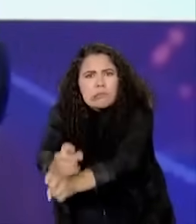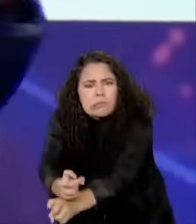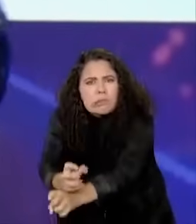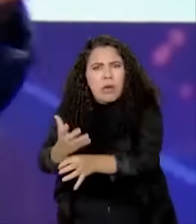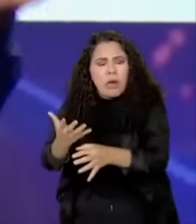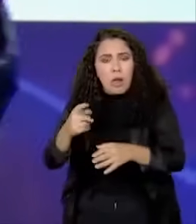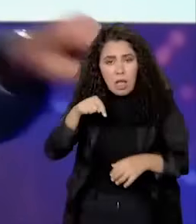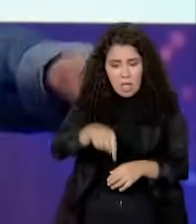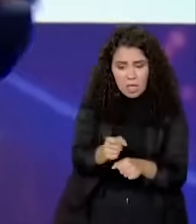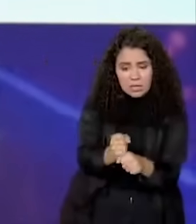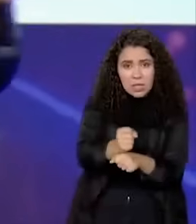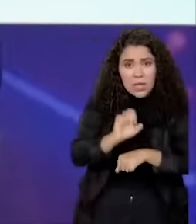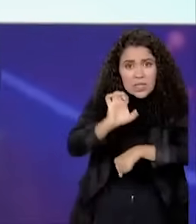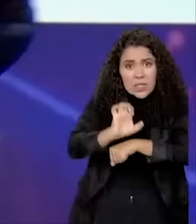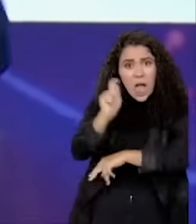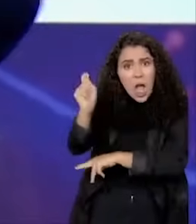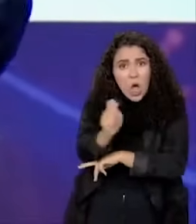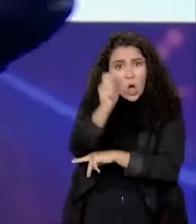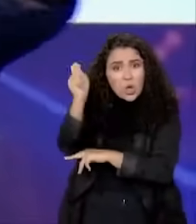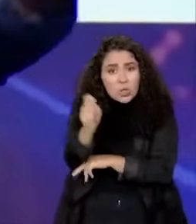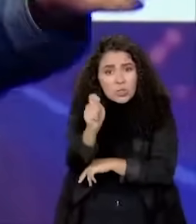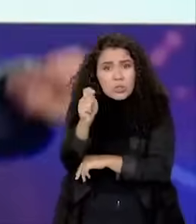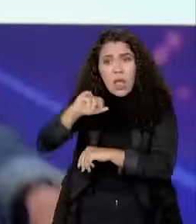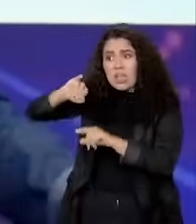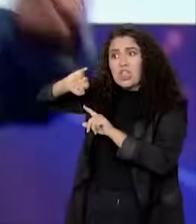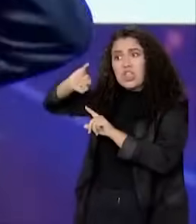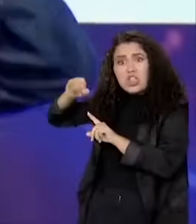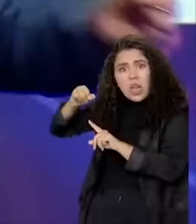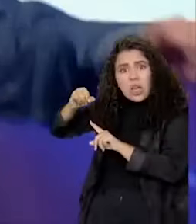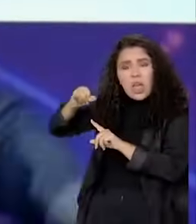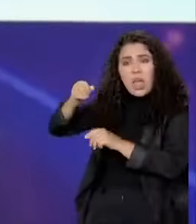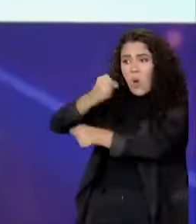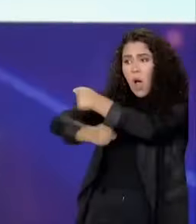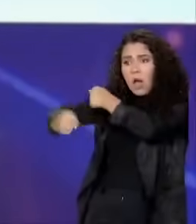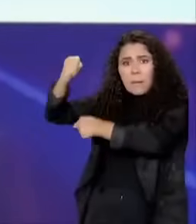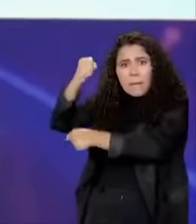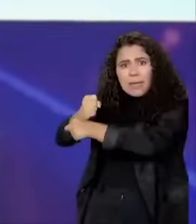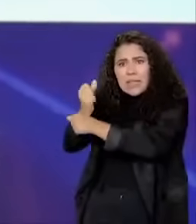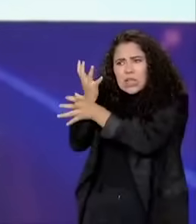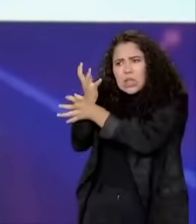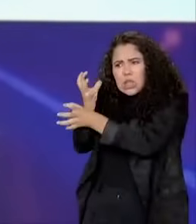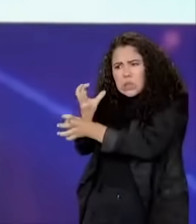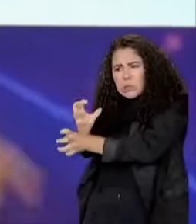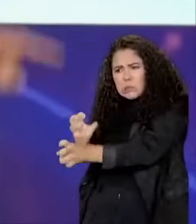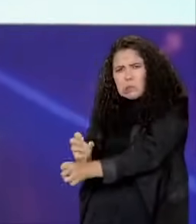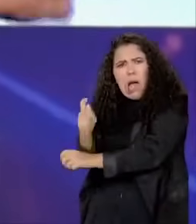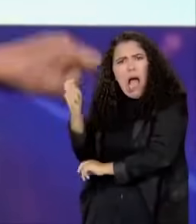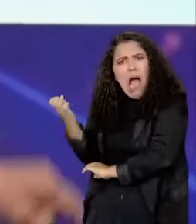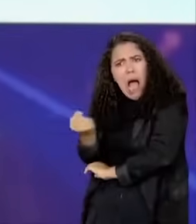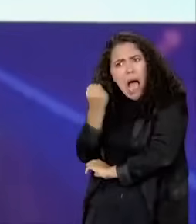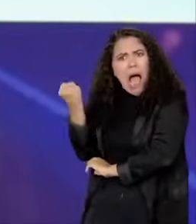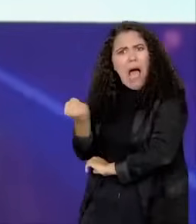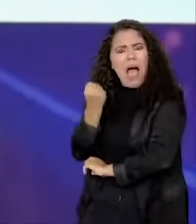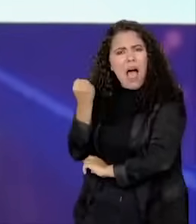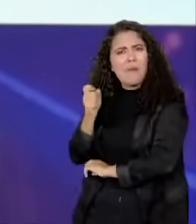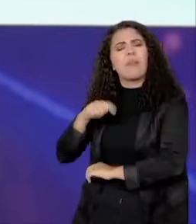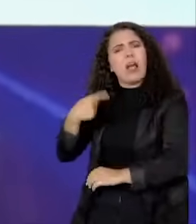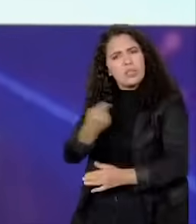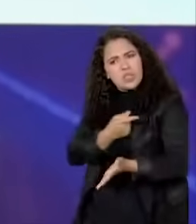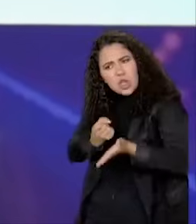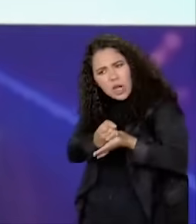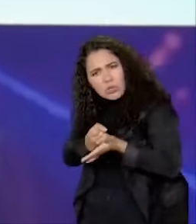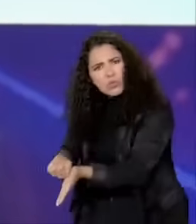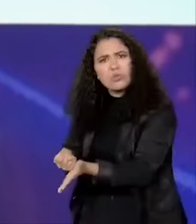Esse ano no Rio Grande do Sul, a gente teve em janeiro do ano passado uma seca muito grave, em que nós fomos ajudar o